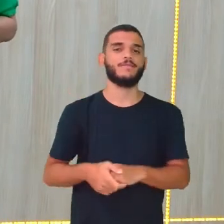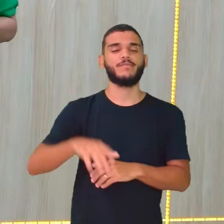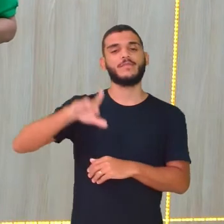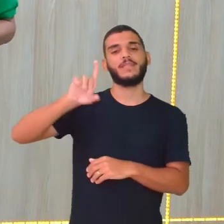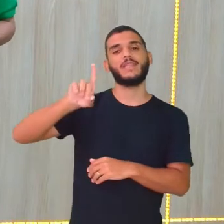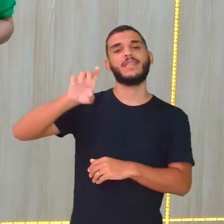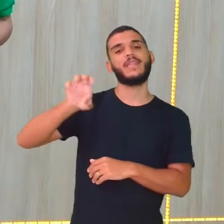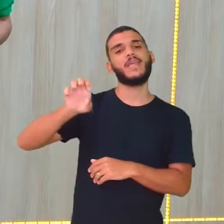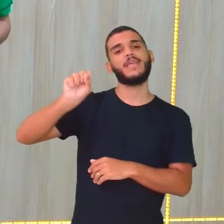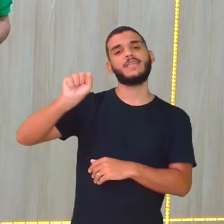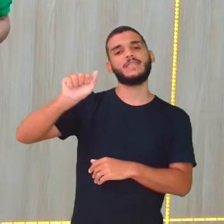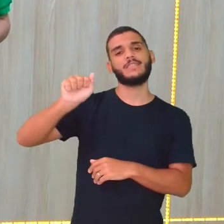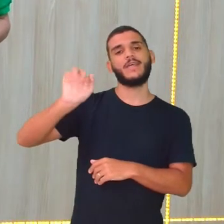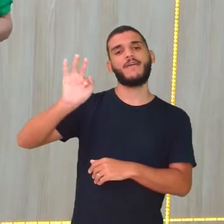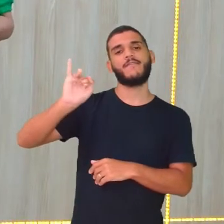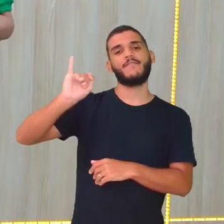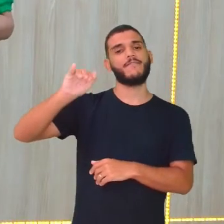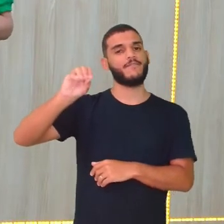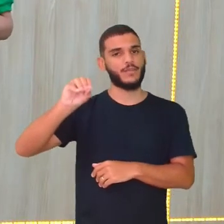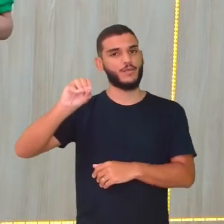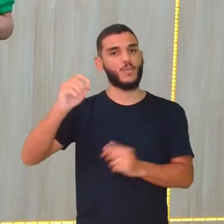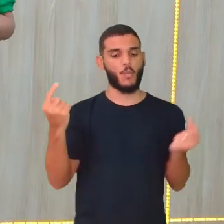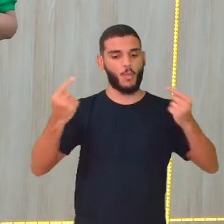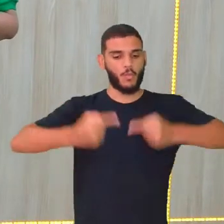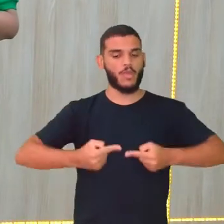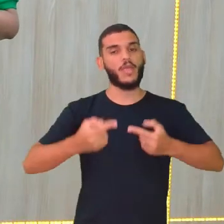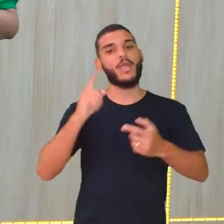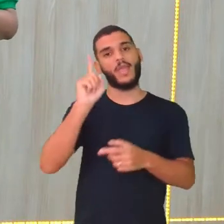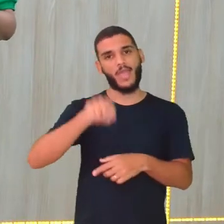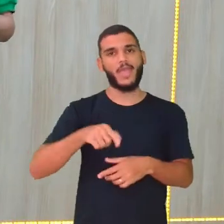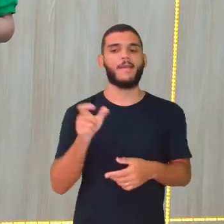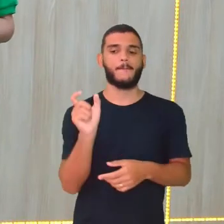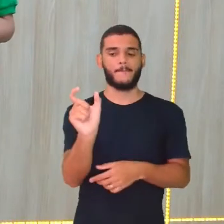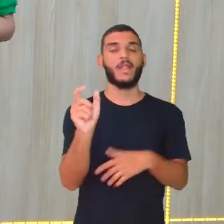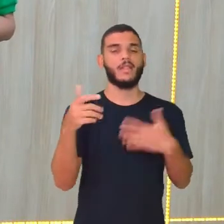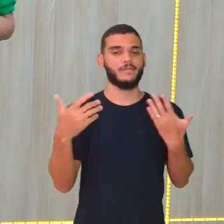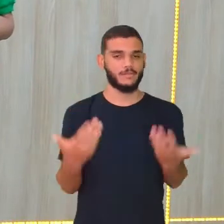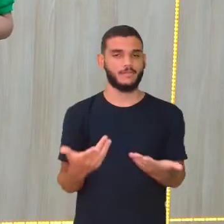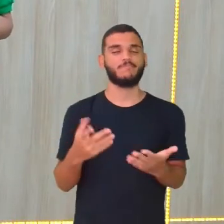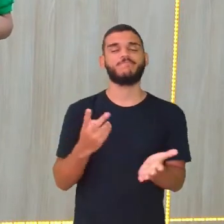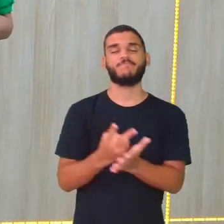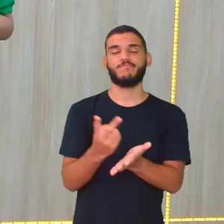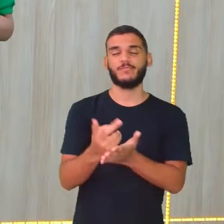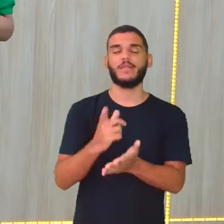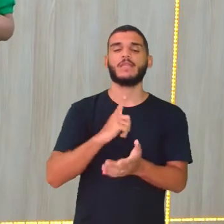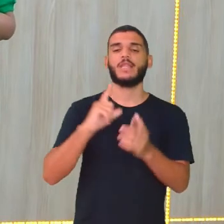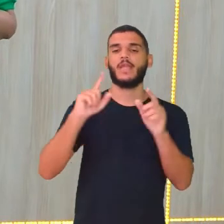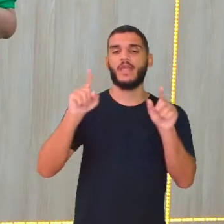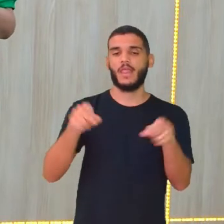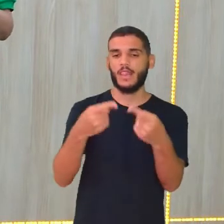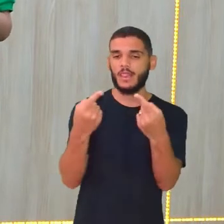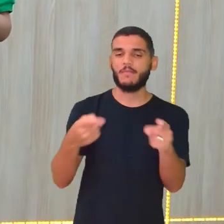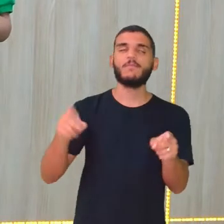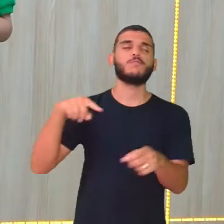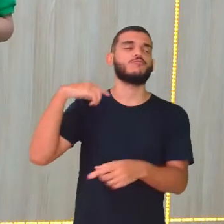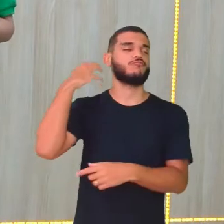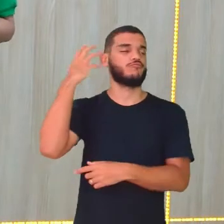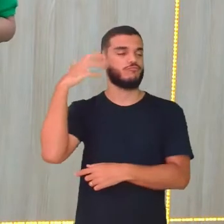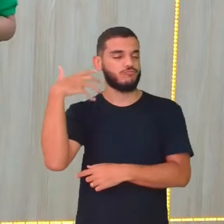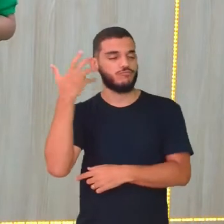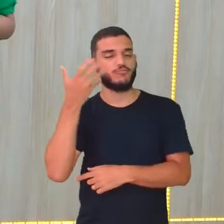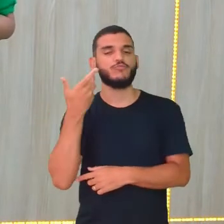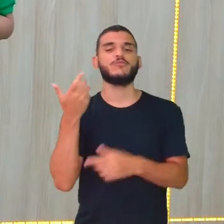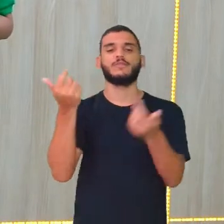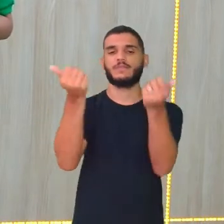o desafio. Então, sempre trazendo dentro da música, dentro das artes plásticas,